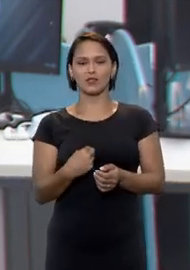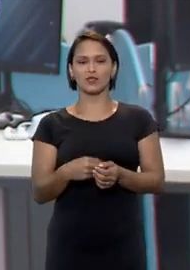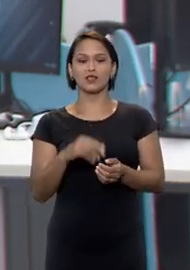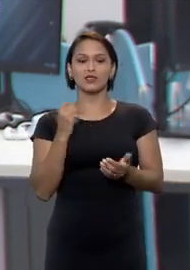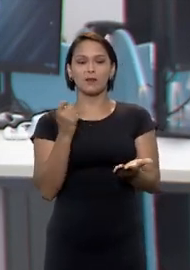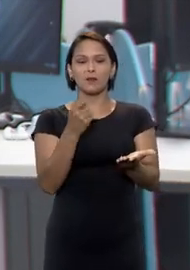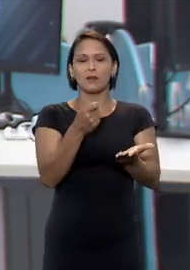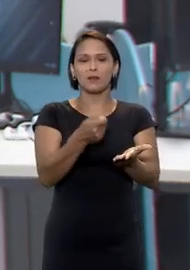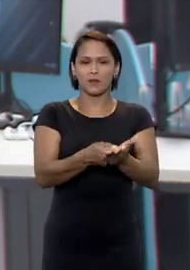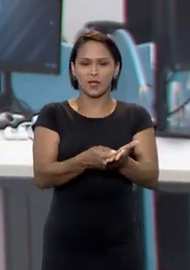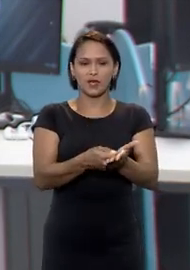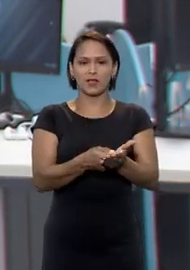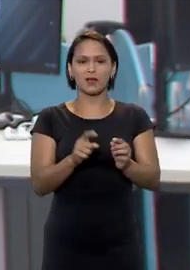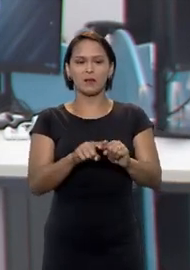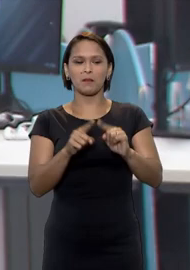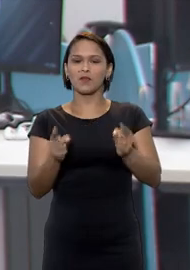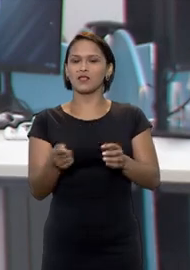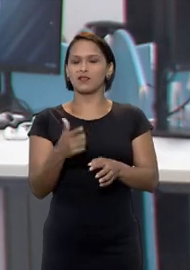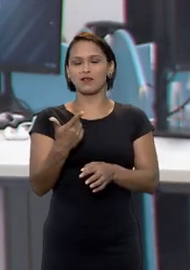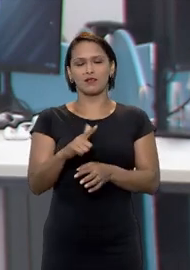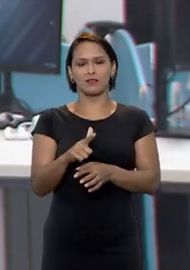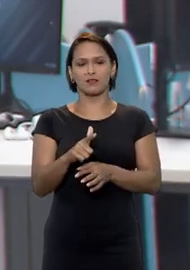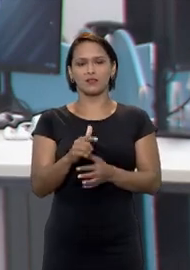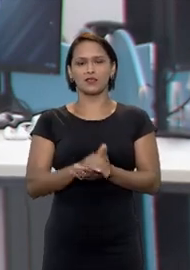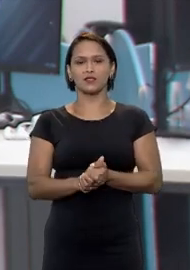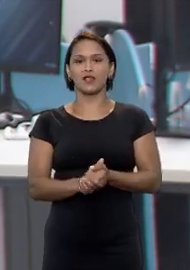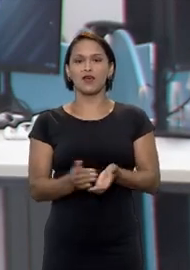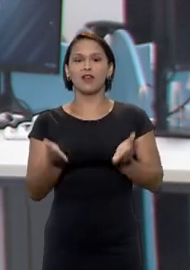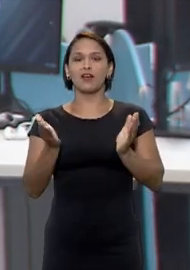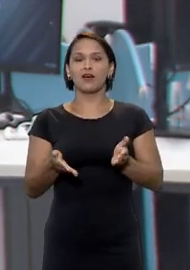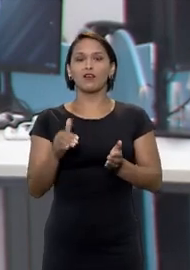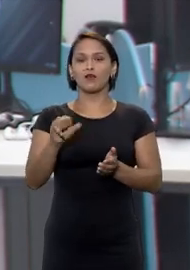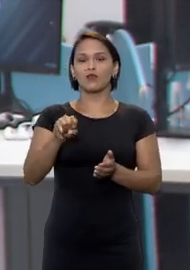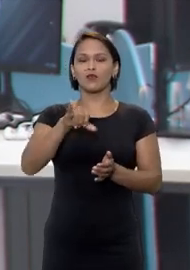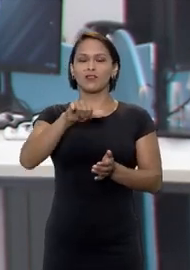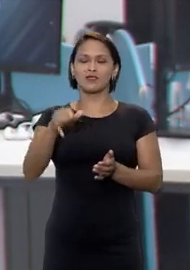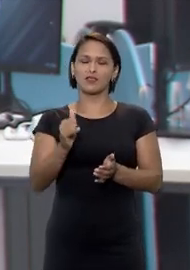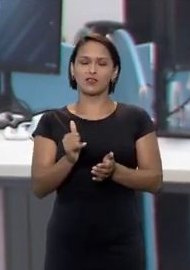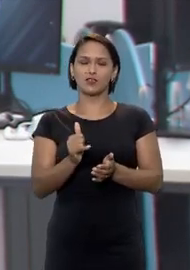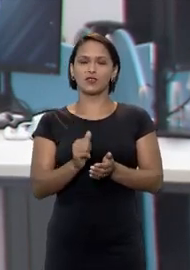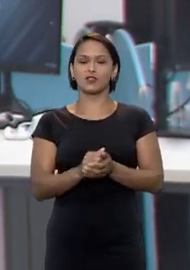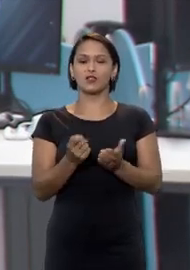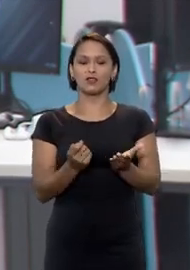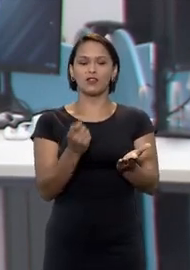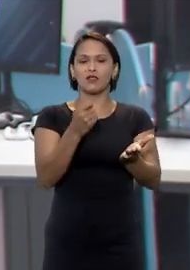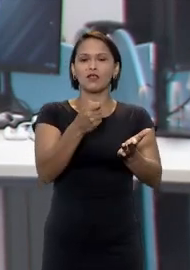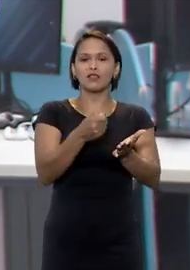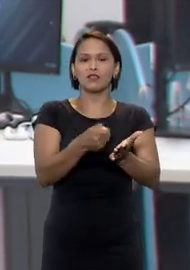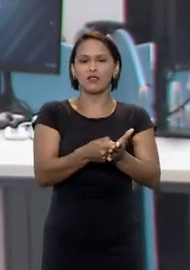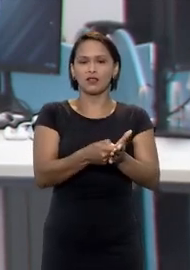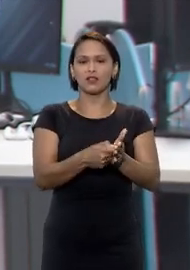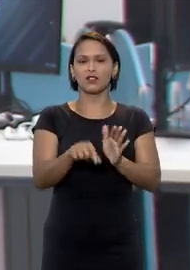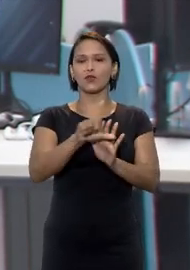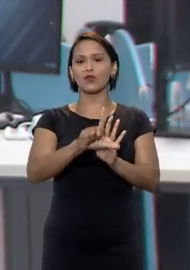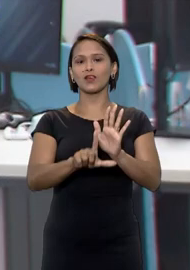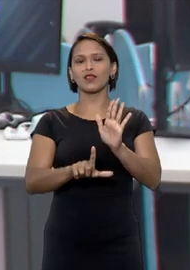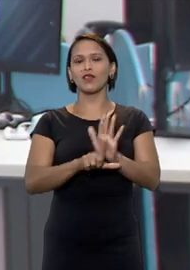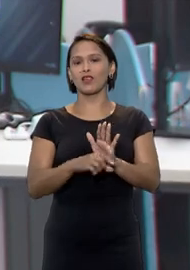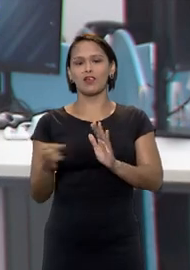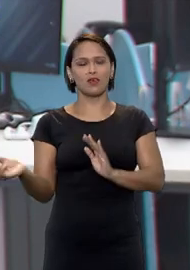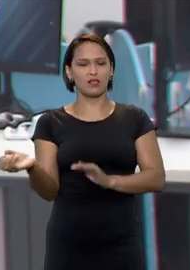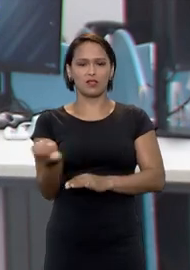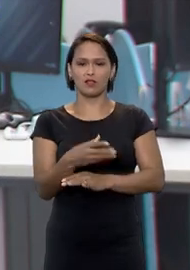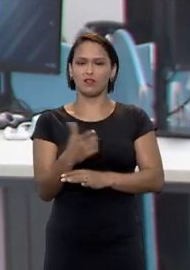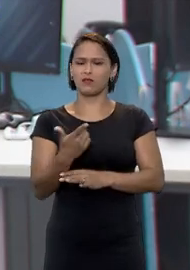Helder a indenizar o empresário, mas ele não fez o pagamento. Agora então, o STJ homologou essa decisão, entendendo que não há ofensa à